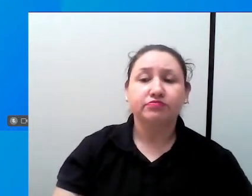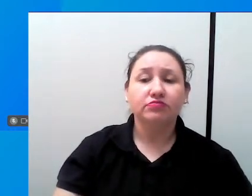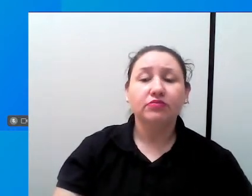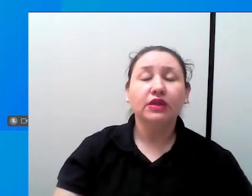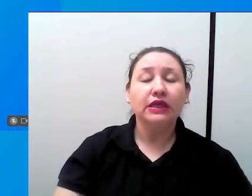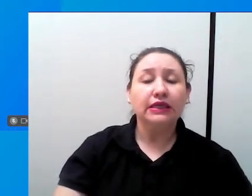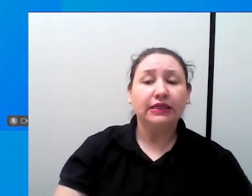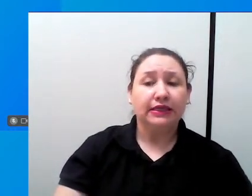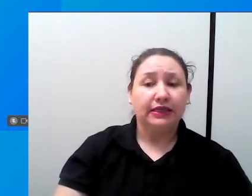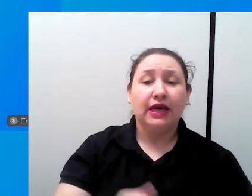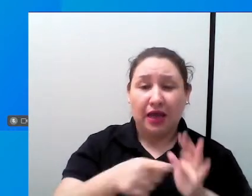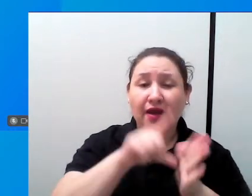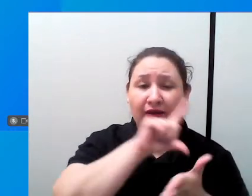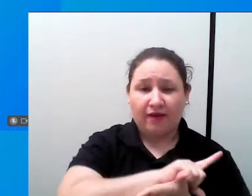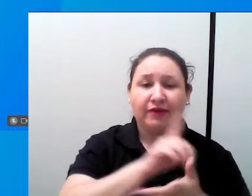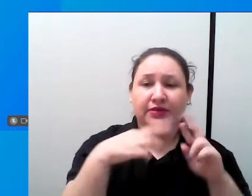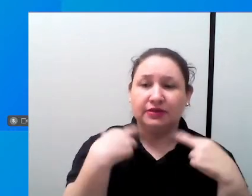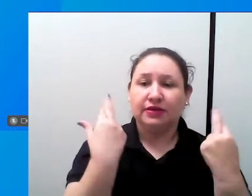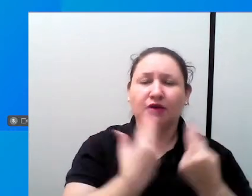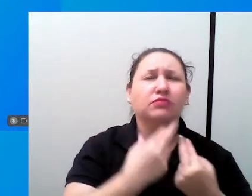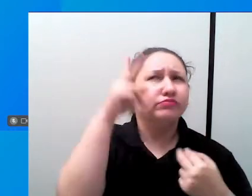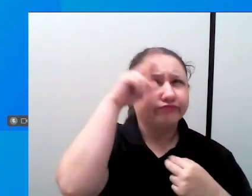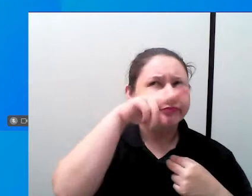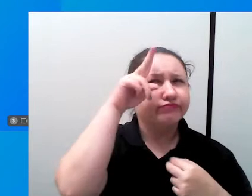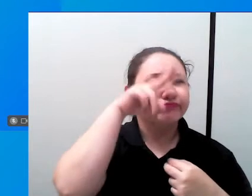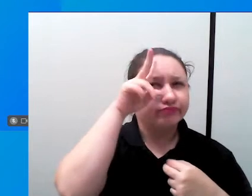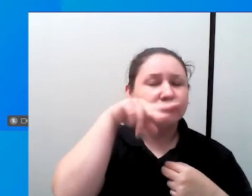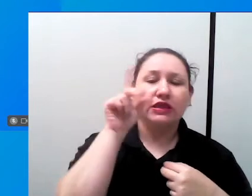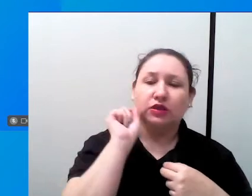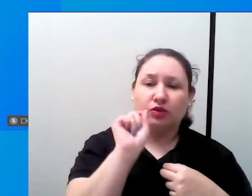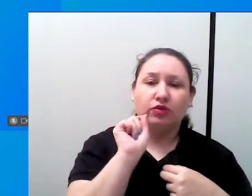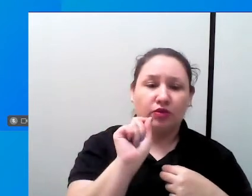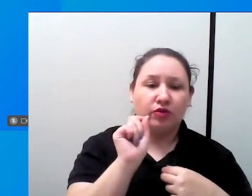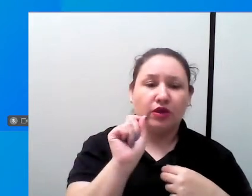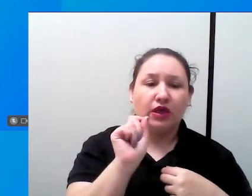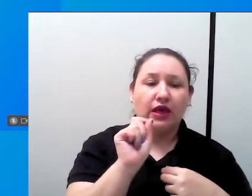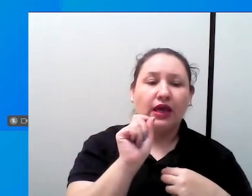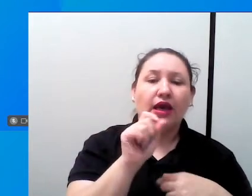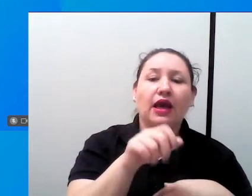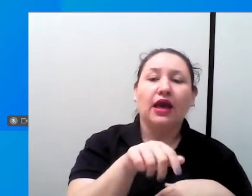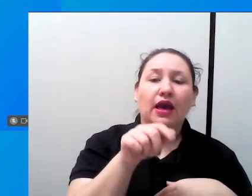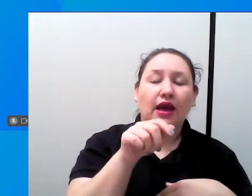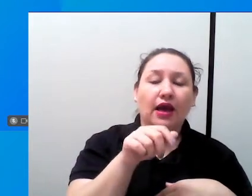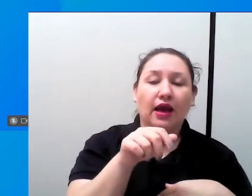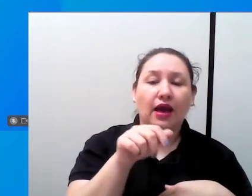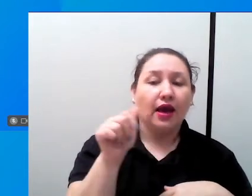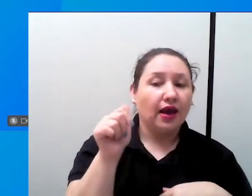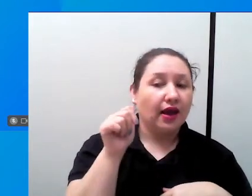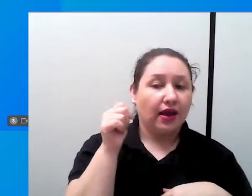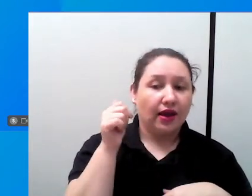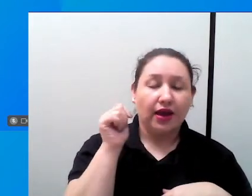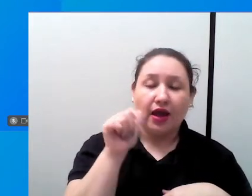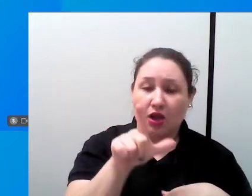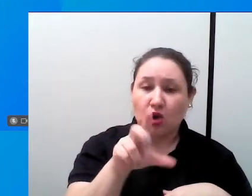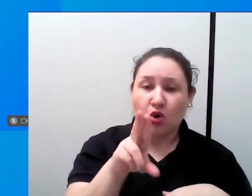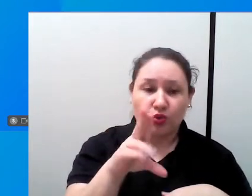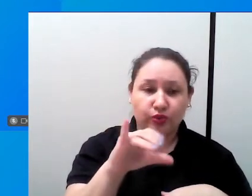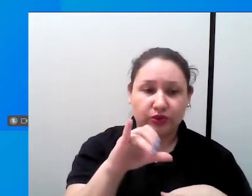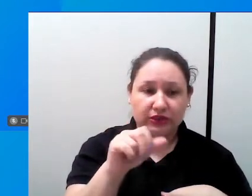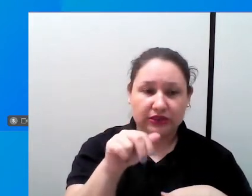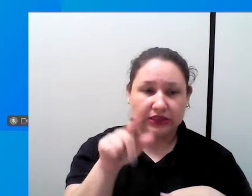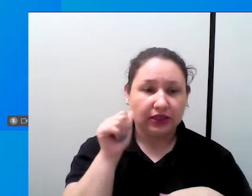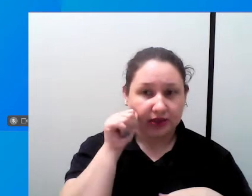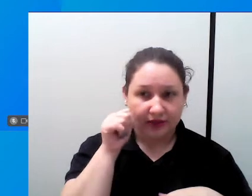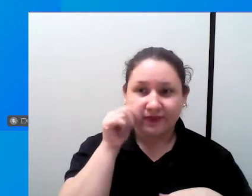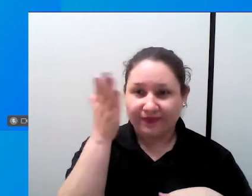professora Lucilene, eu recordo muito bem, a professora Lucilene tem observado algo que é muito interessante, que é a